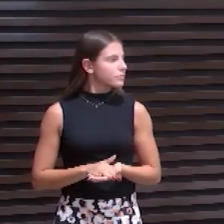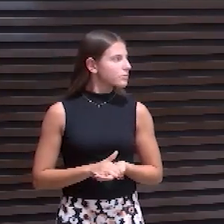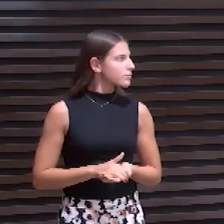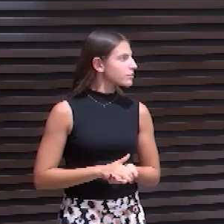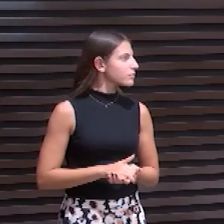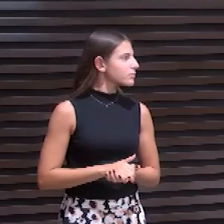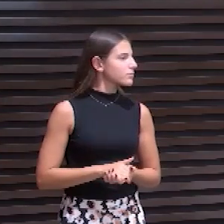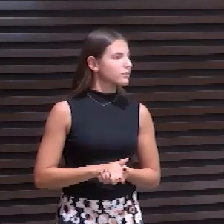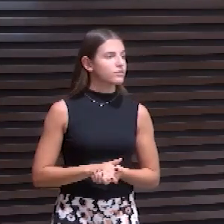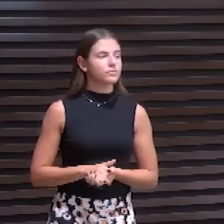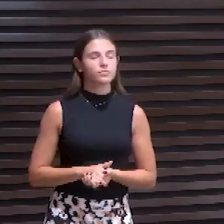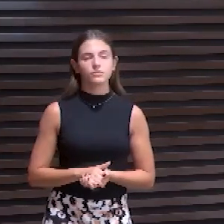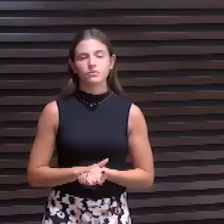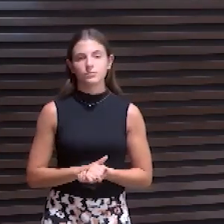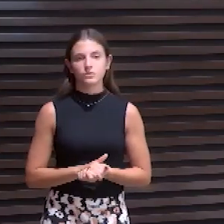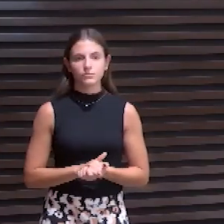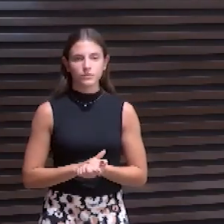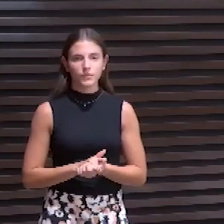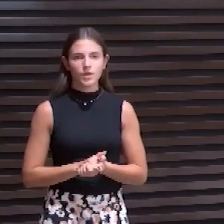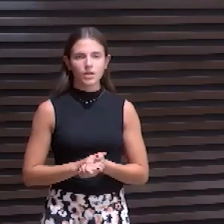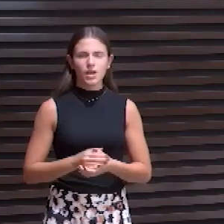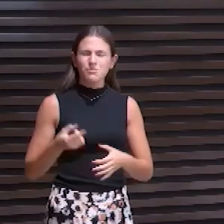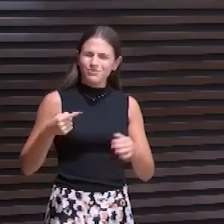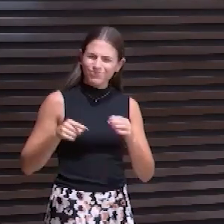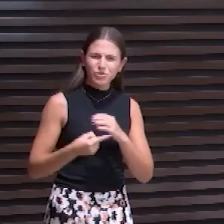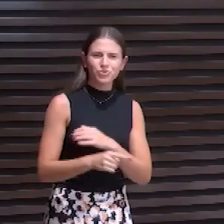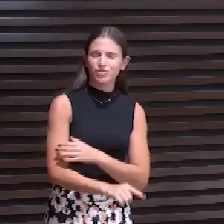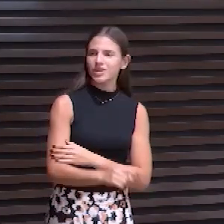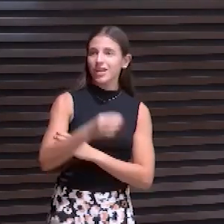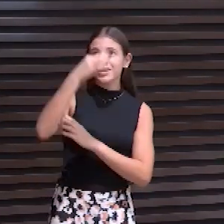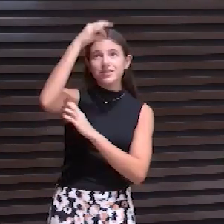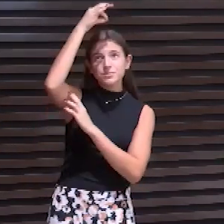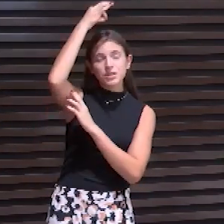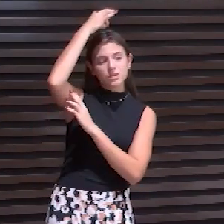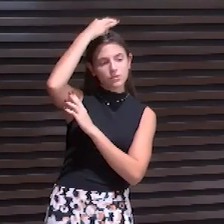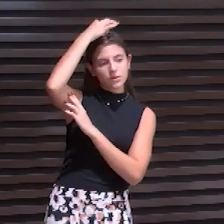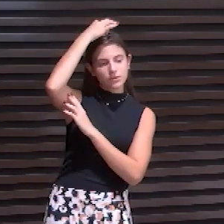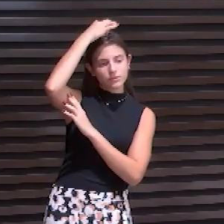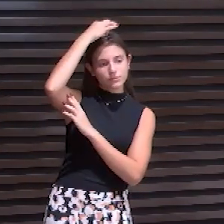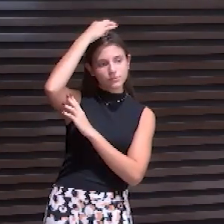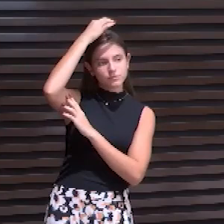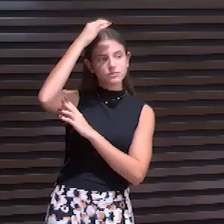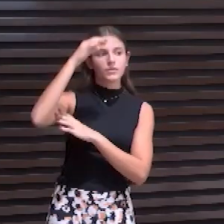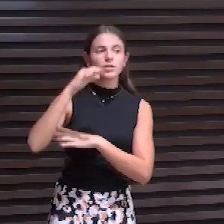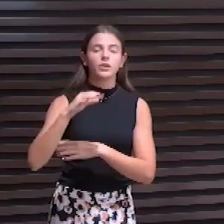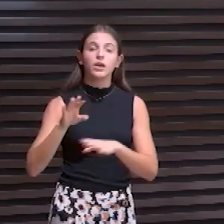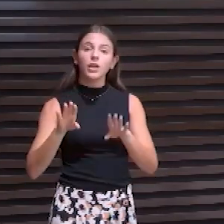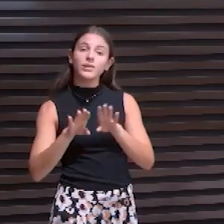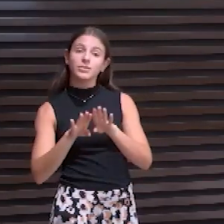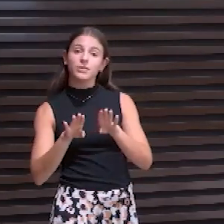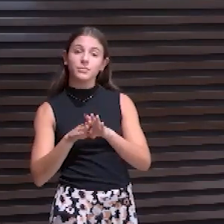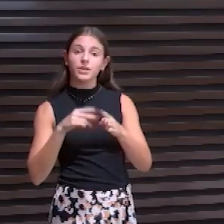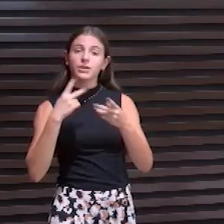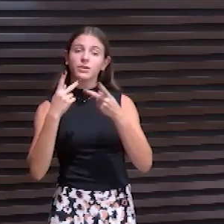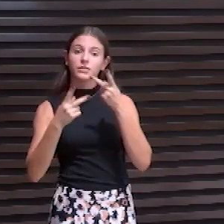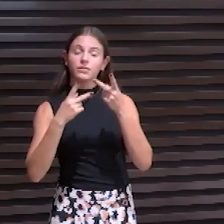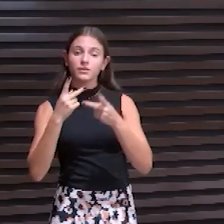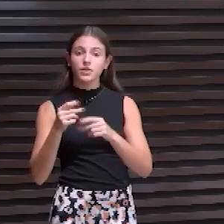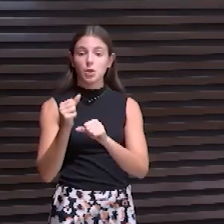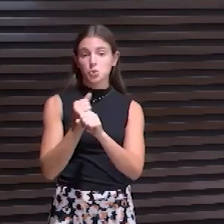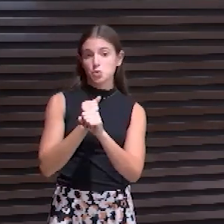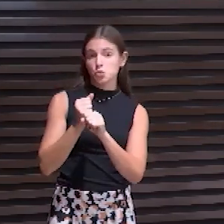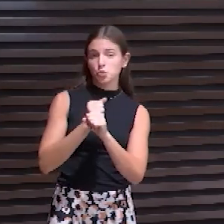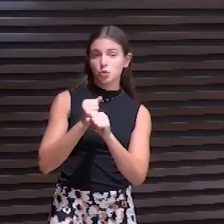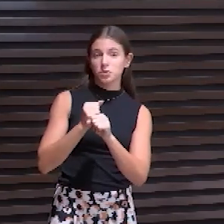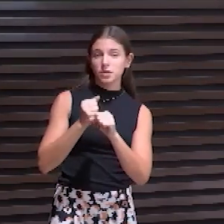E é de uma riqueza espiritual essa profecia de Isaías. Ela também cita o ano da bondade